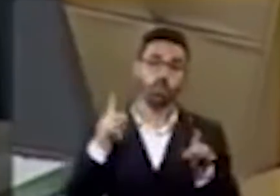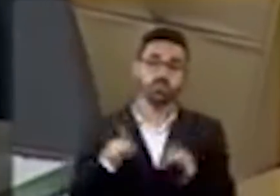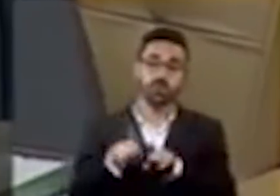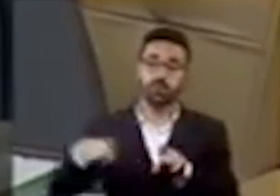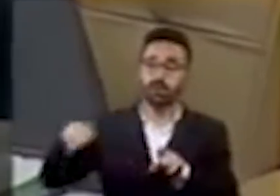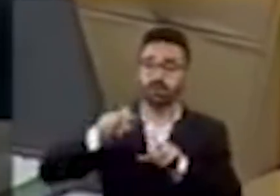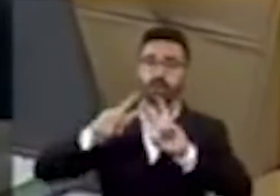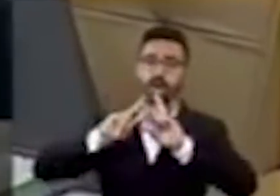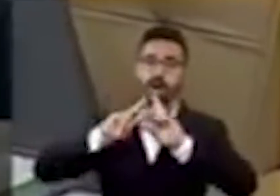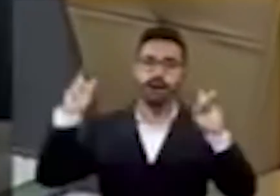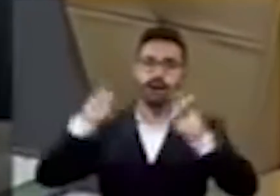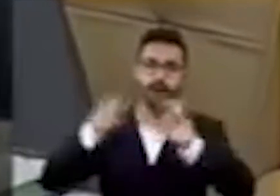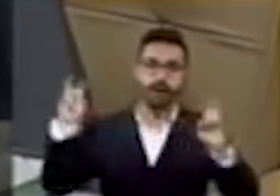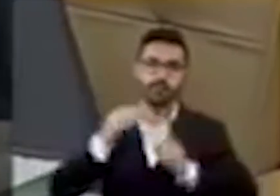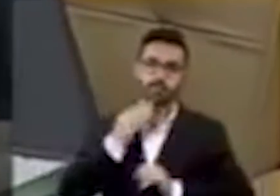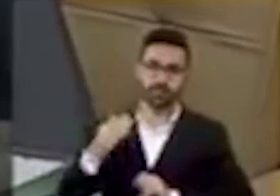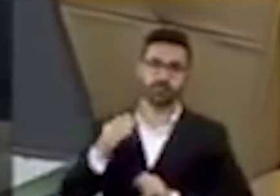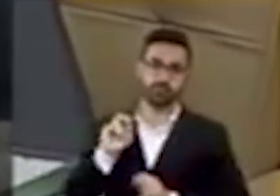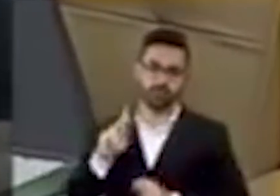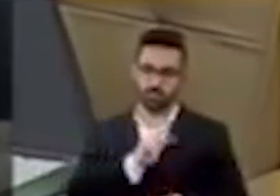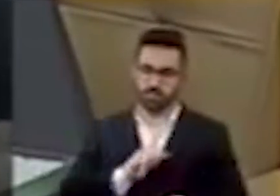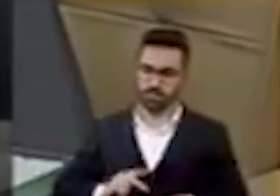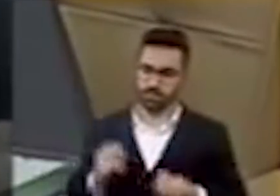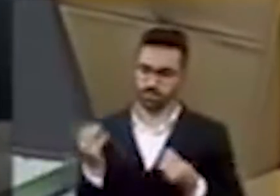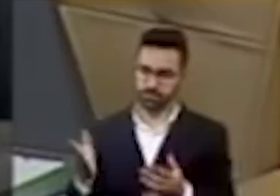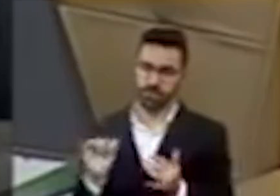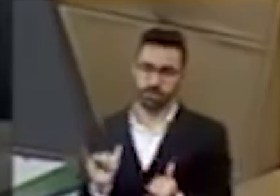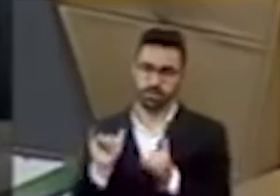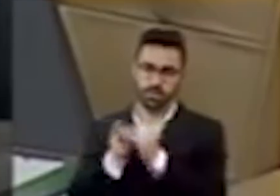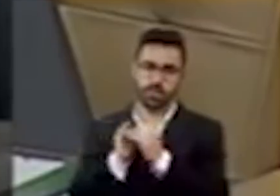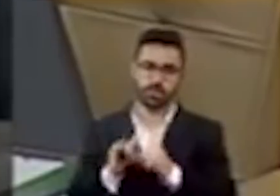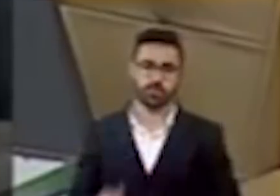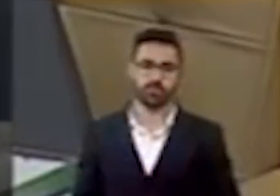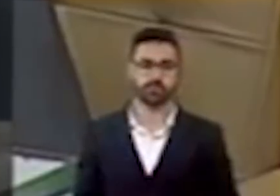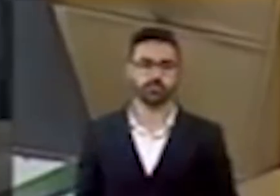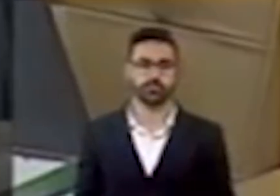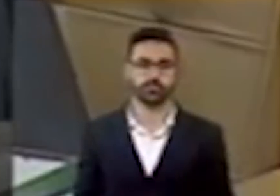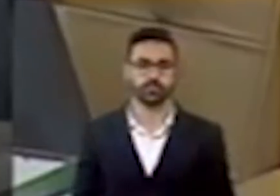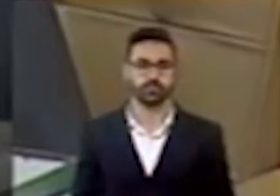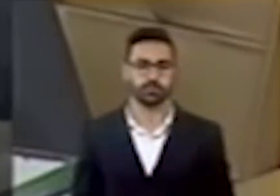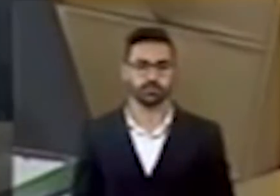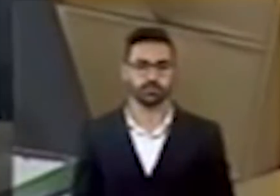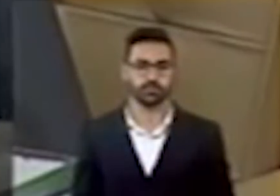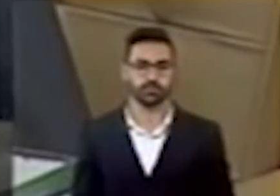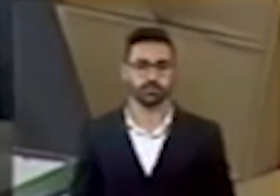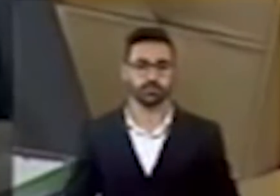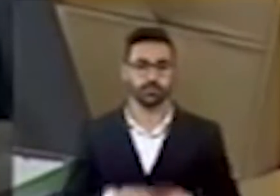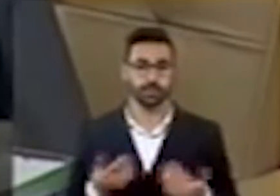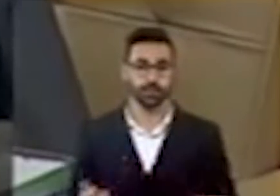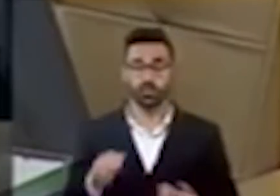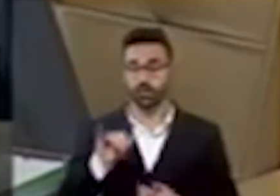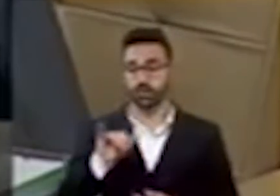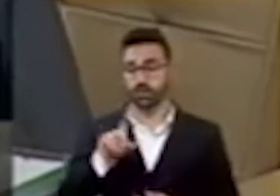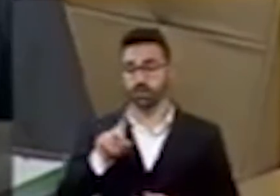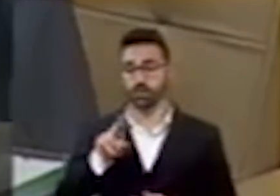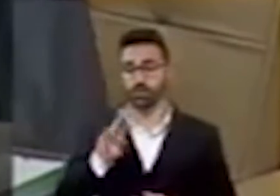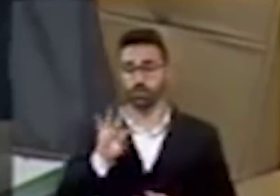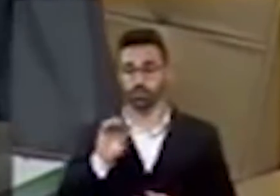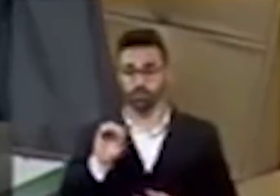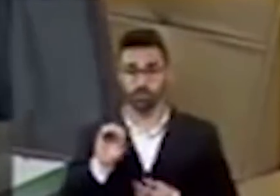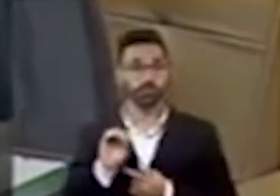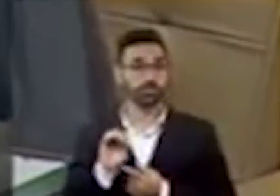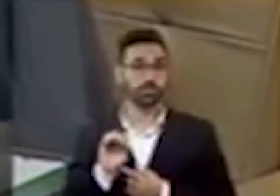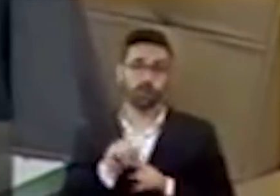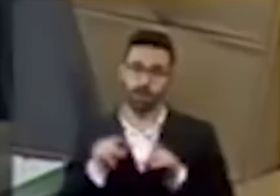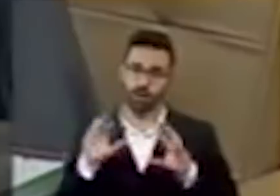humanitárias, feição que ostentava já na sua origem. Acresço que o indulto não afasta os efeitos civis